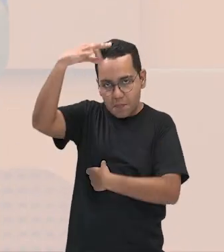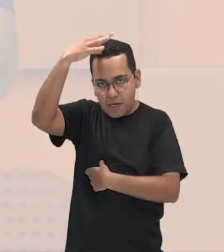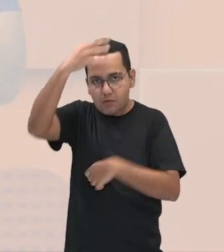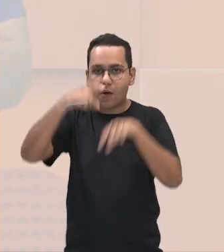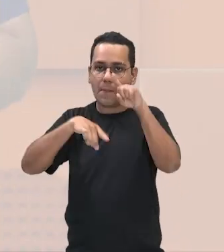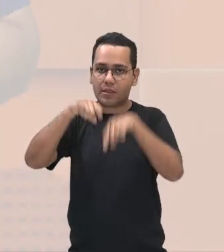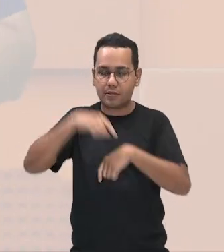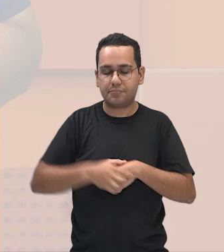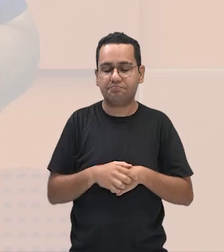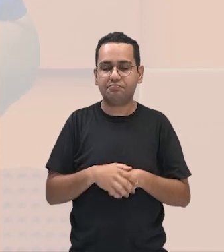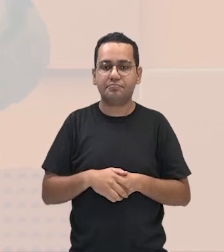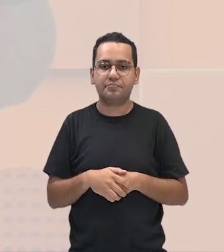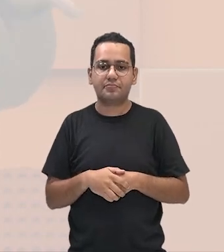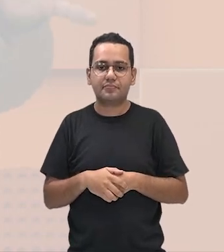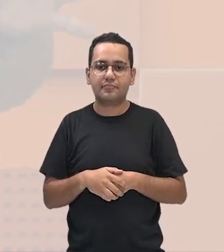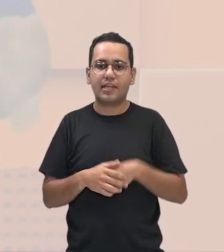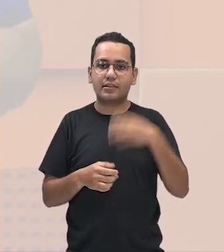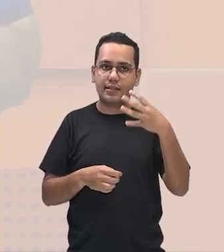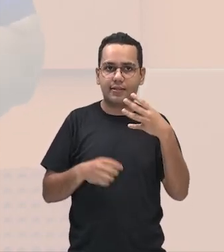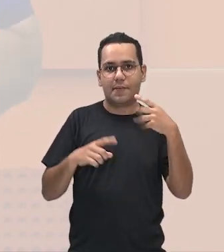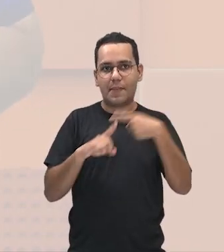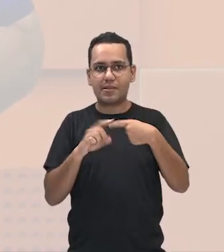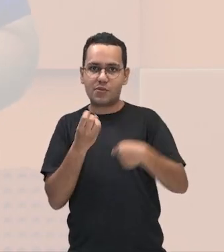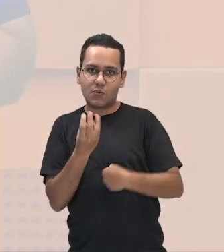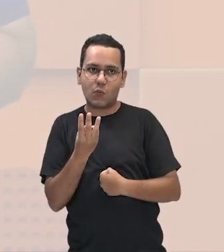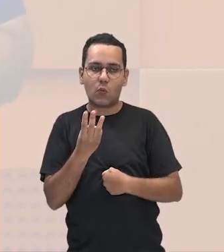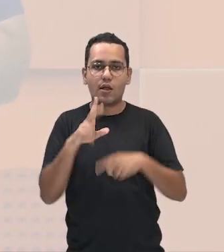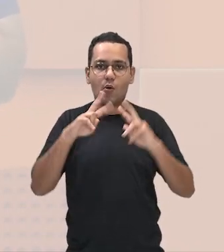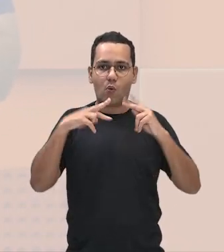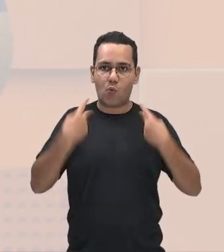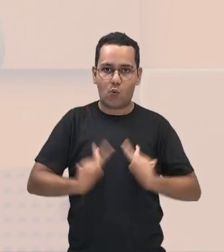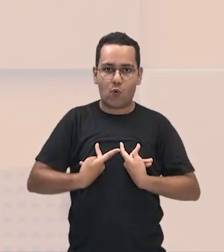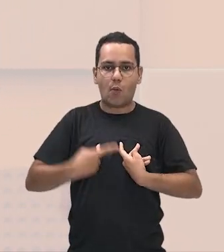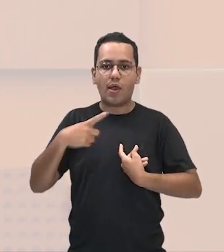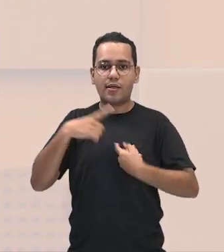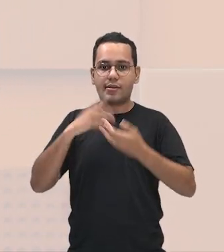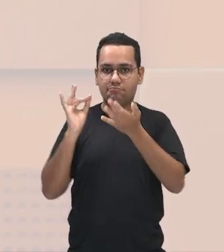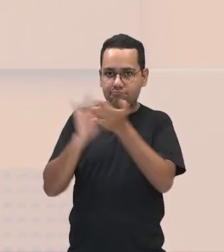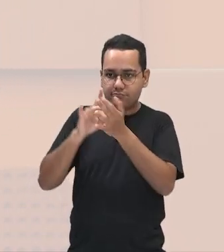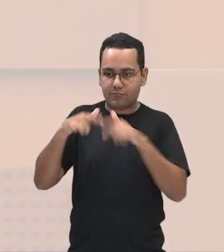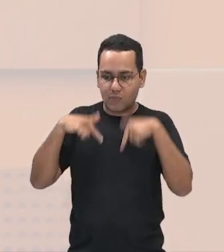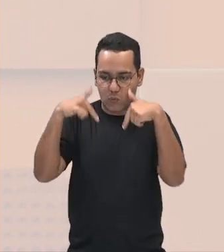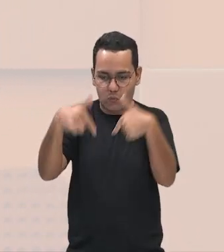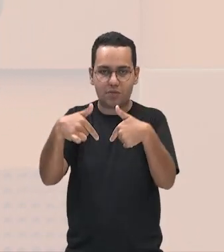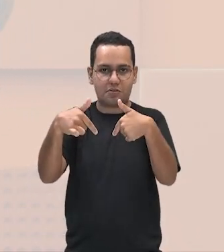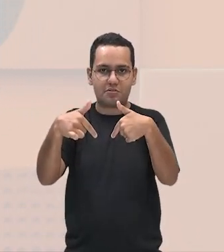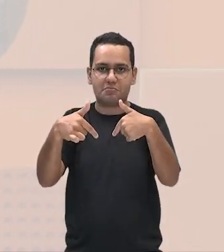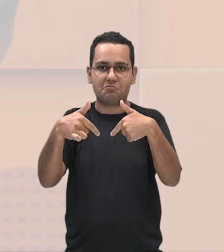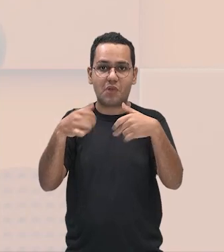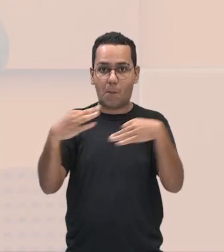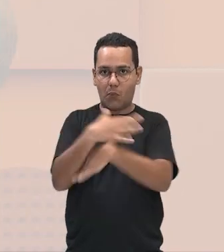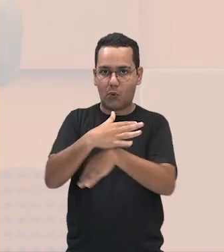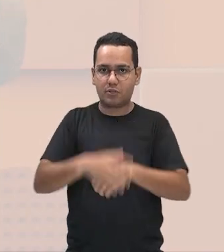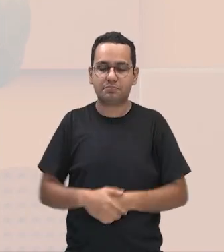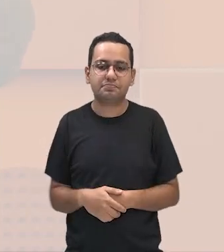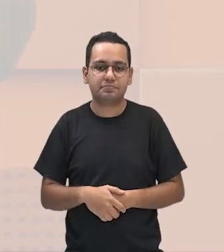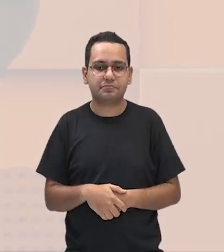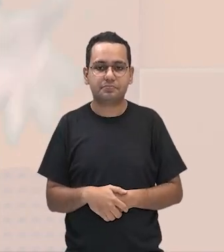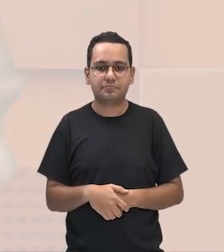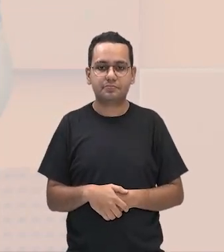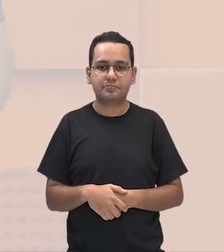mais o 4, indicava o homem plenamente realizado e completo. Então, observa aí um pouco sobre